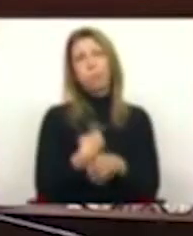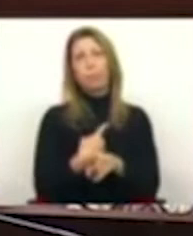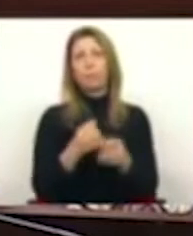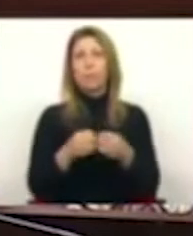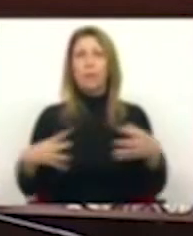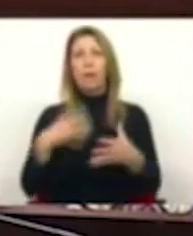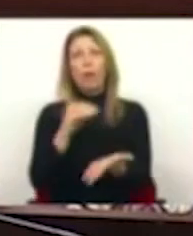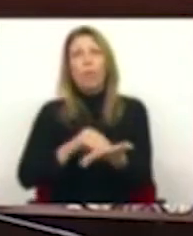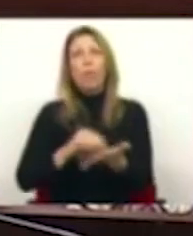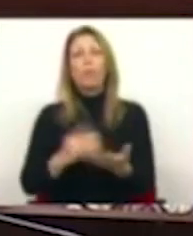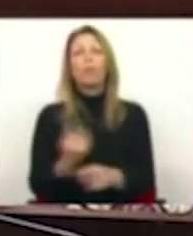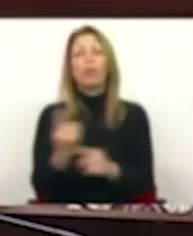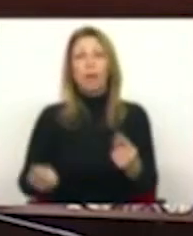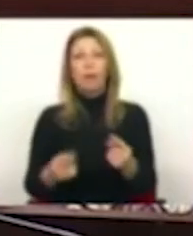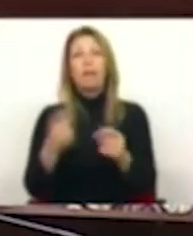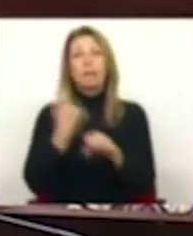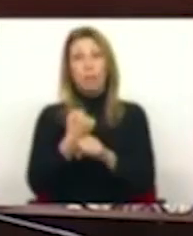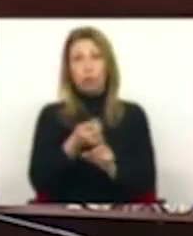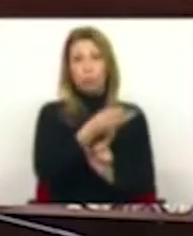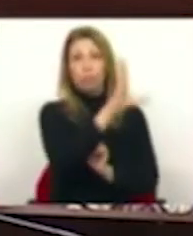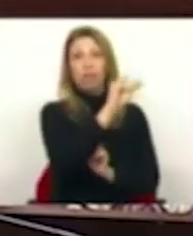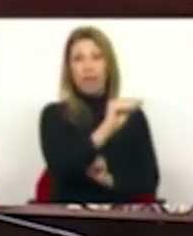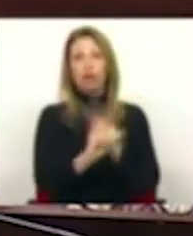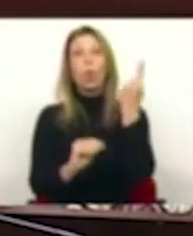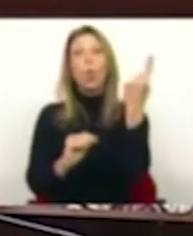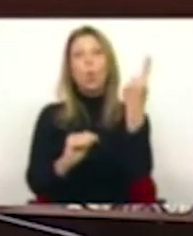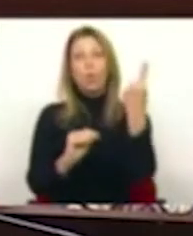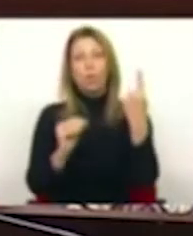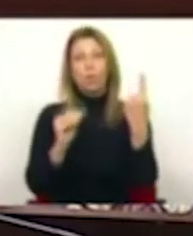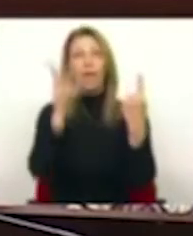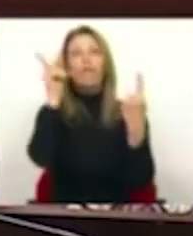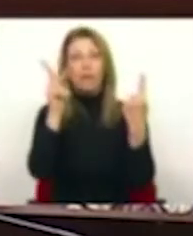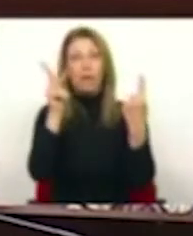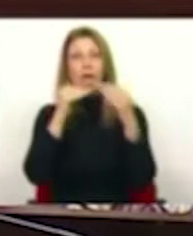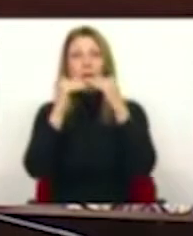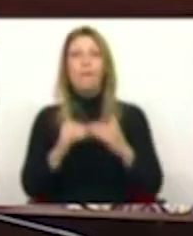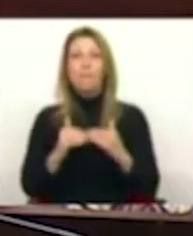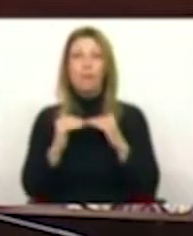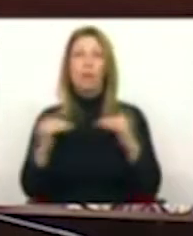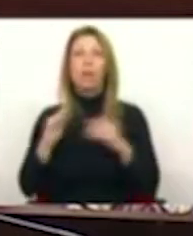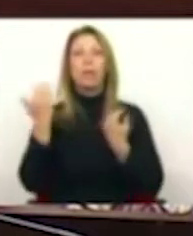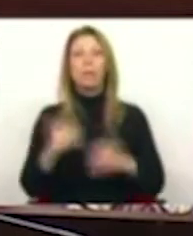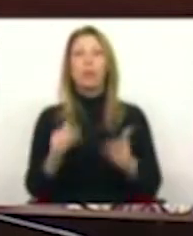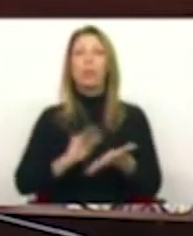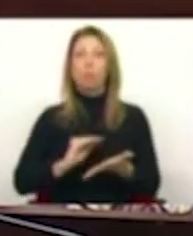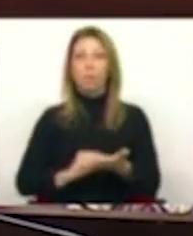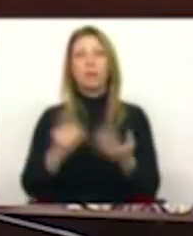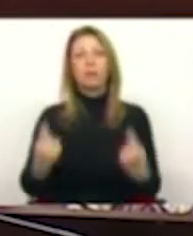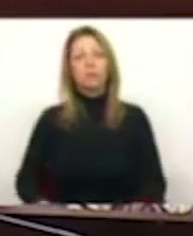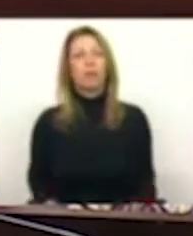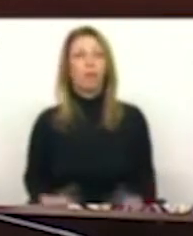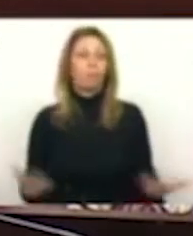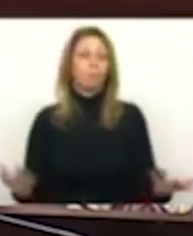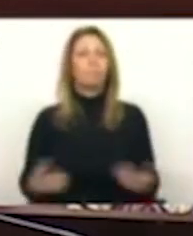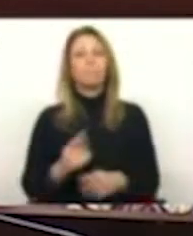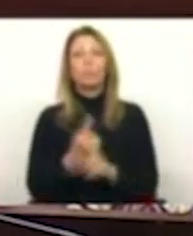Um em cada 10 trabalhadores vive abaixo do limiar da pobreza. E entre as causas que são apontadas, naturalmente os baixos salários,